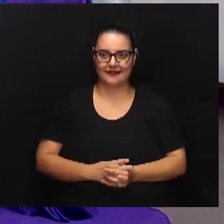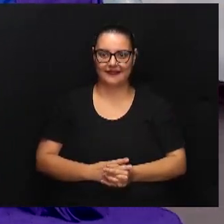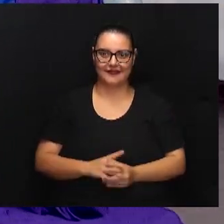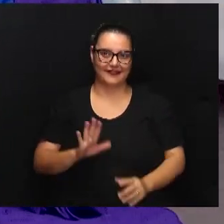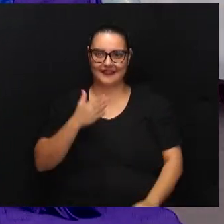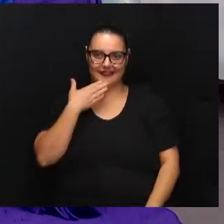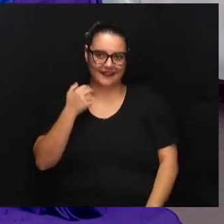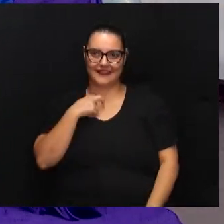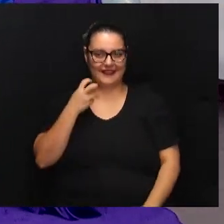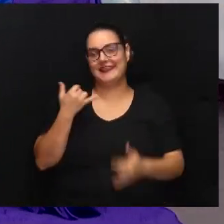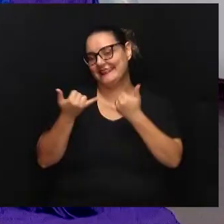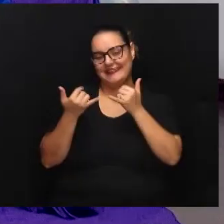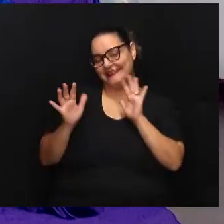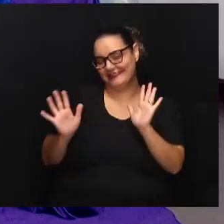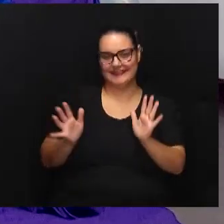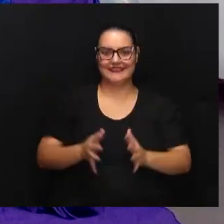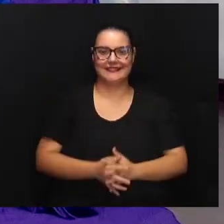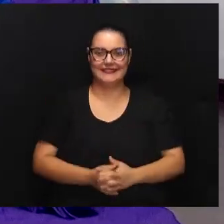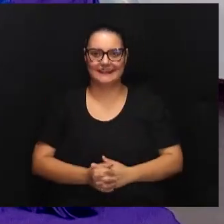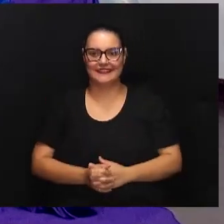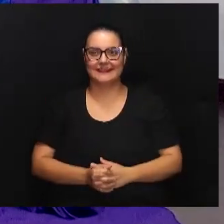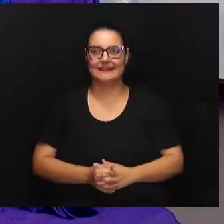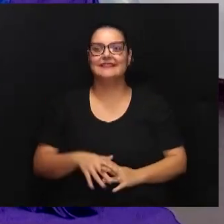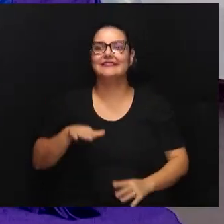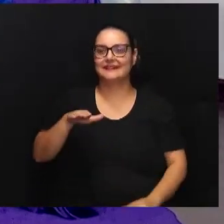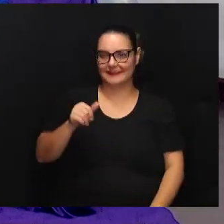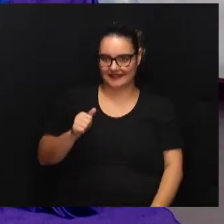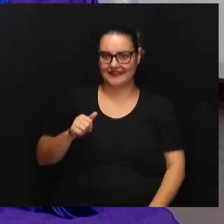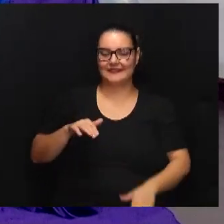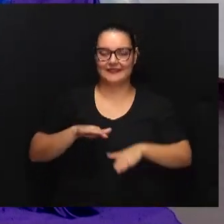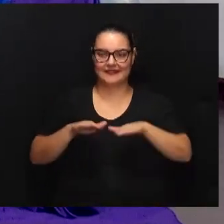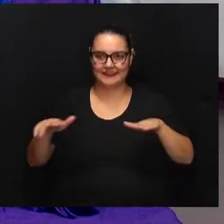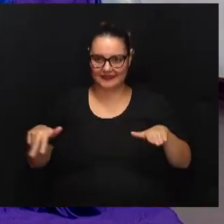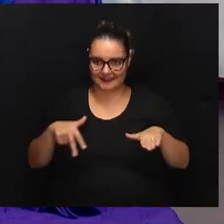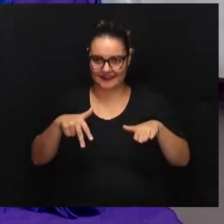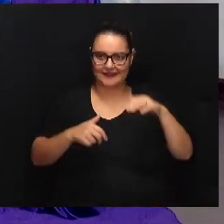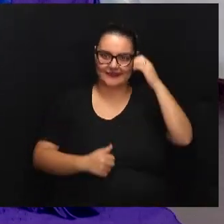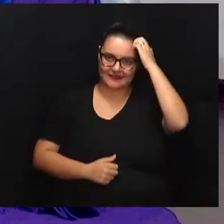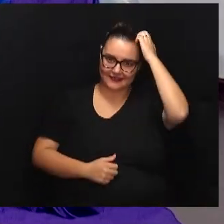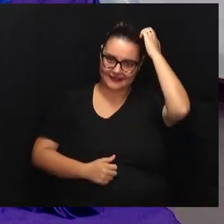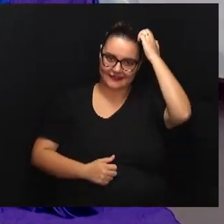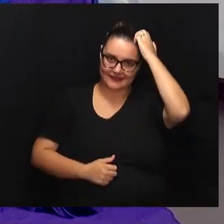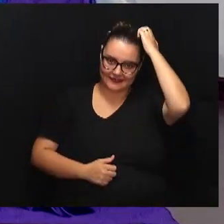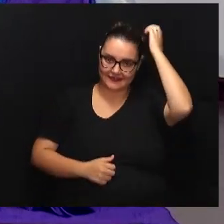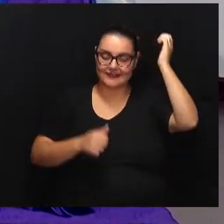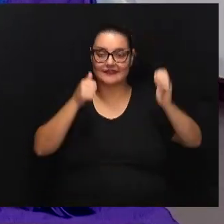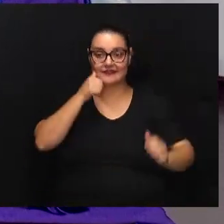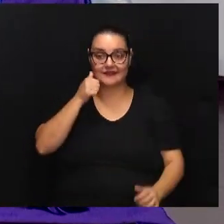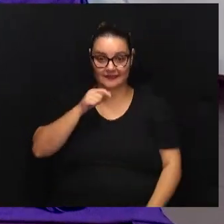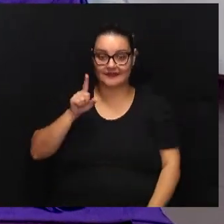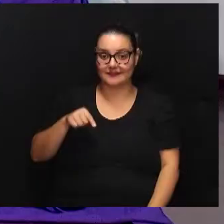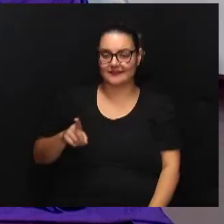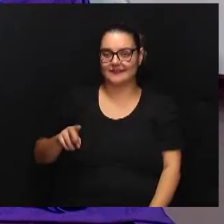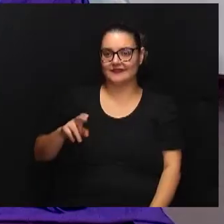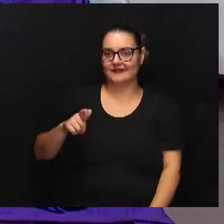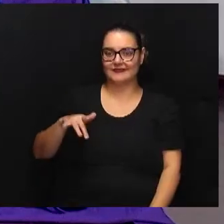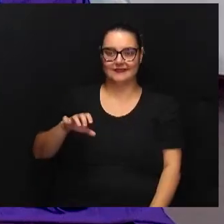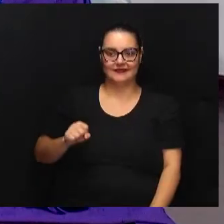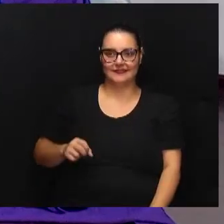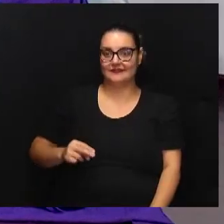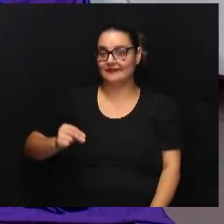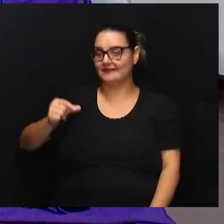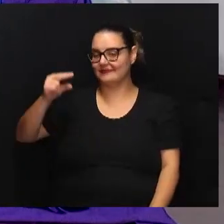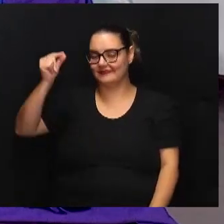E olha que minha voz nem está no melhor dia, viu? Brincadeira. Bom, eu gostaria de chamar ao palco ela, que é uma